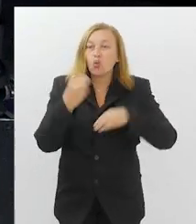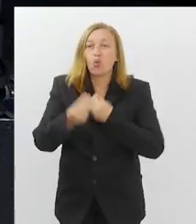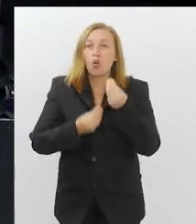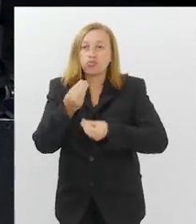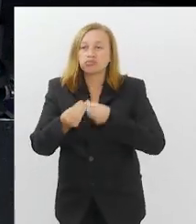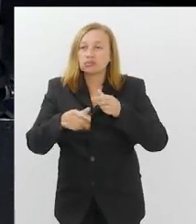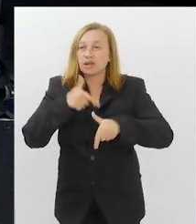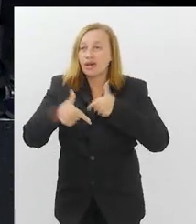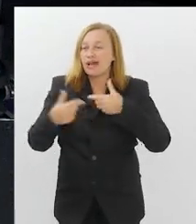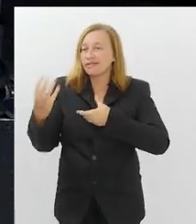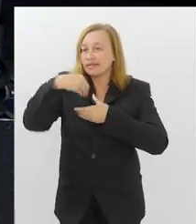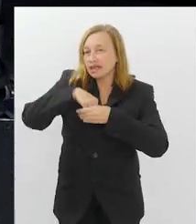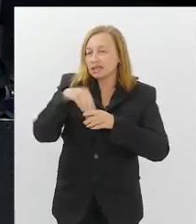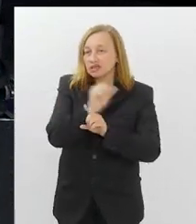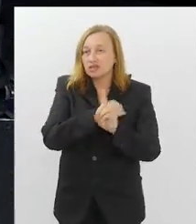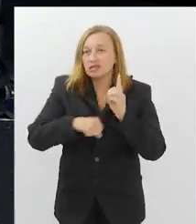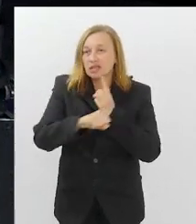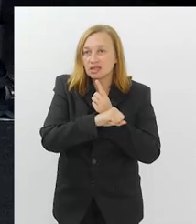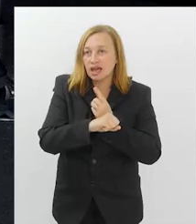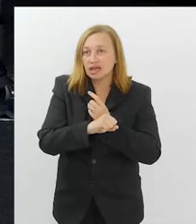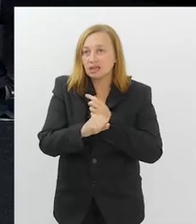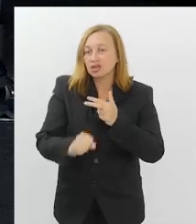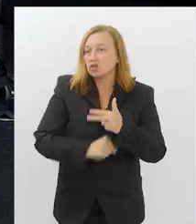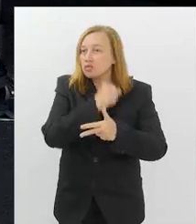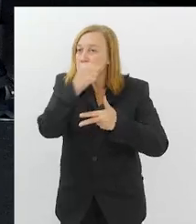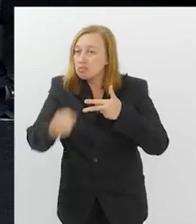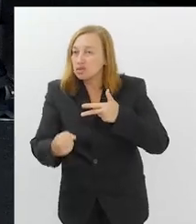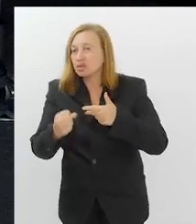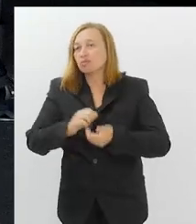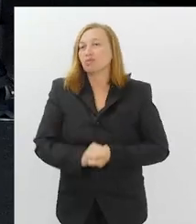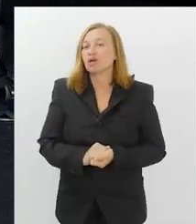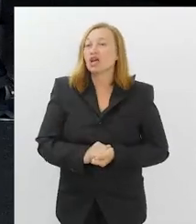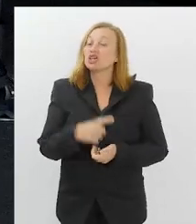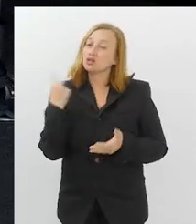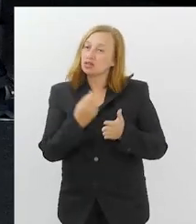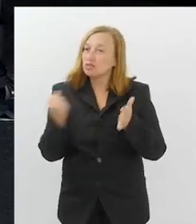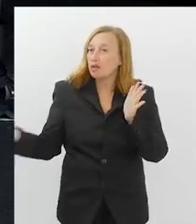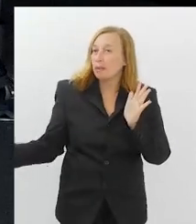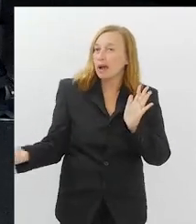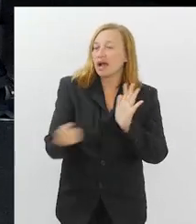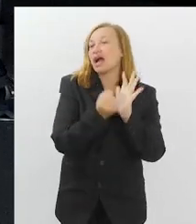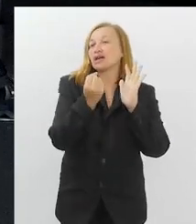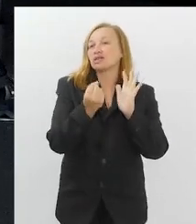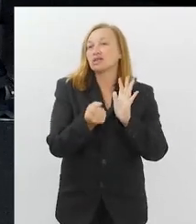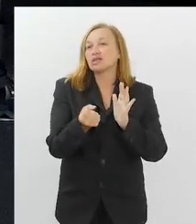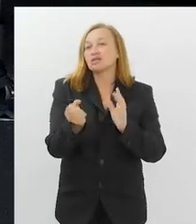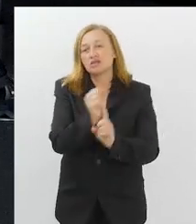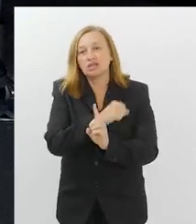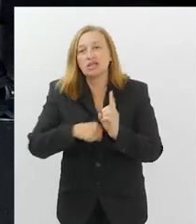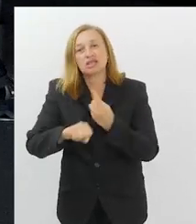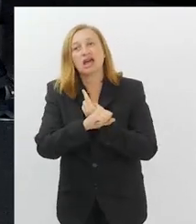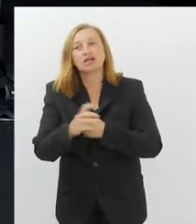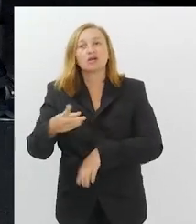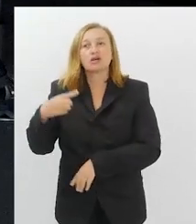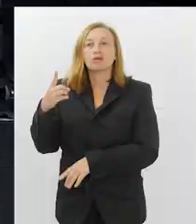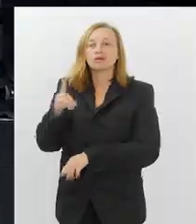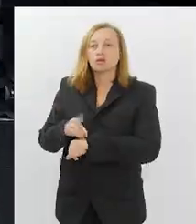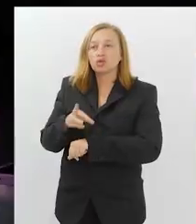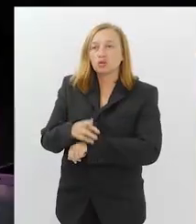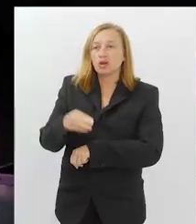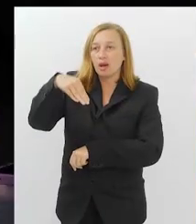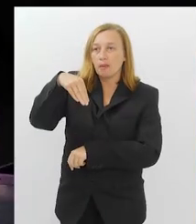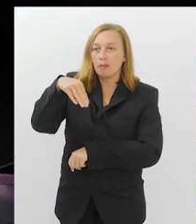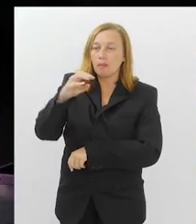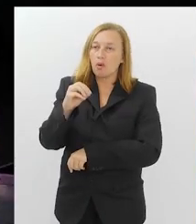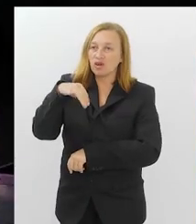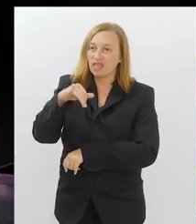poder público? A gente tem aí, muito marcado na nossa sociedade, bem trazida aqui pela